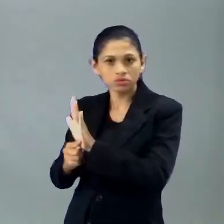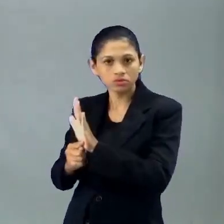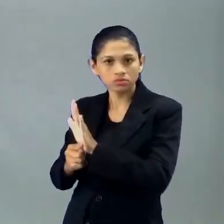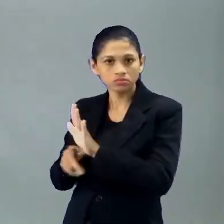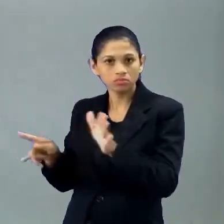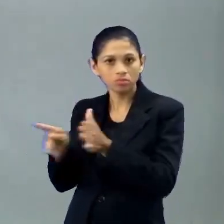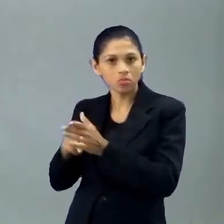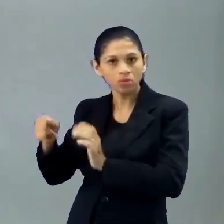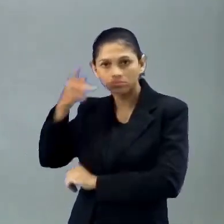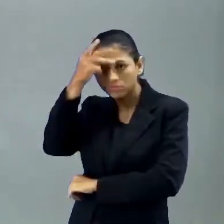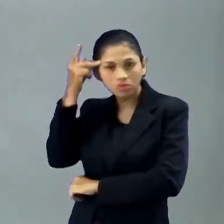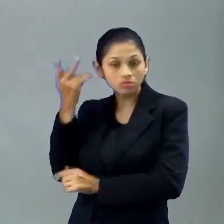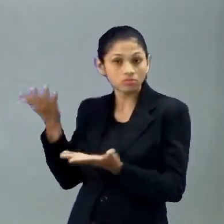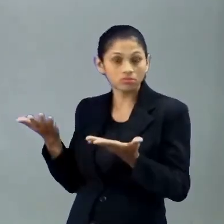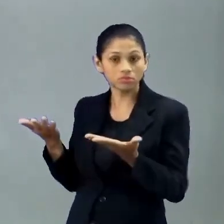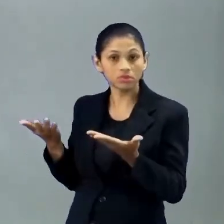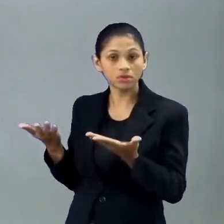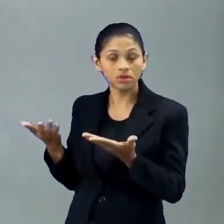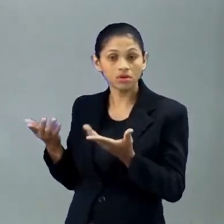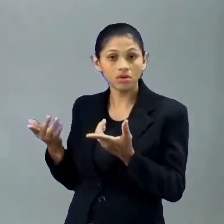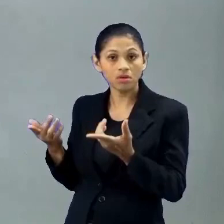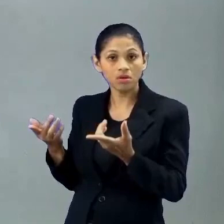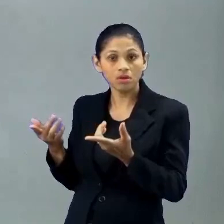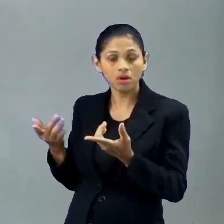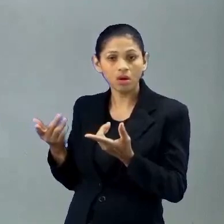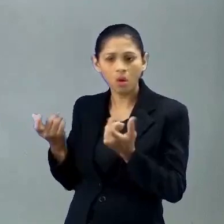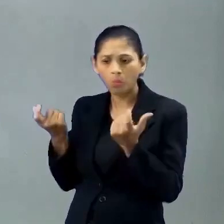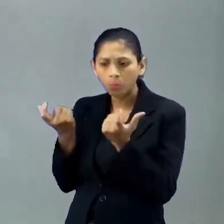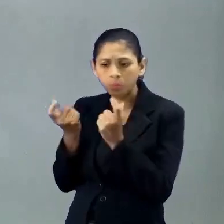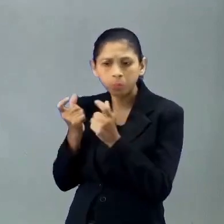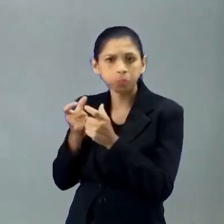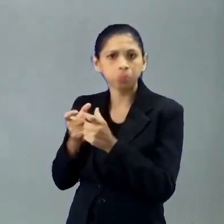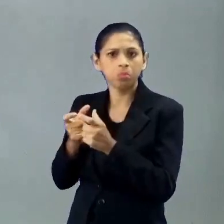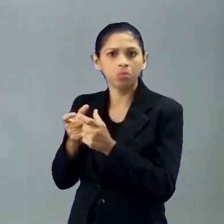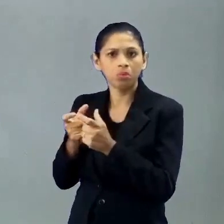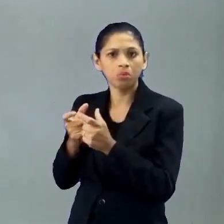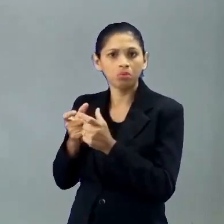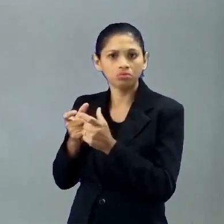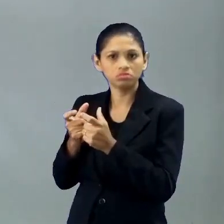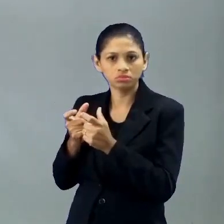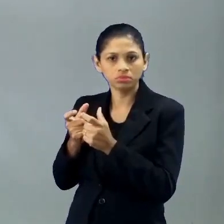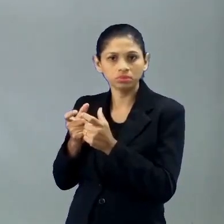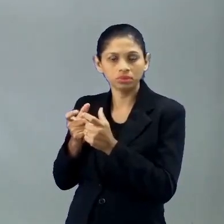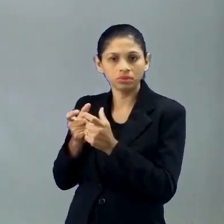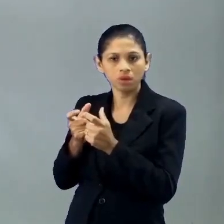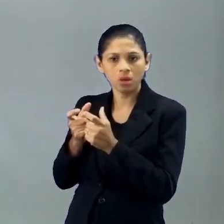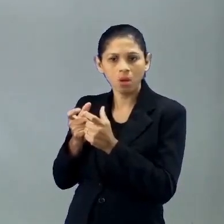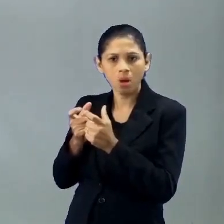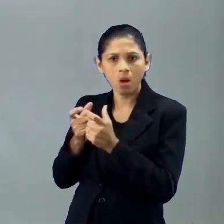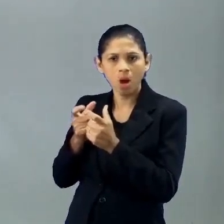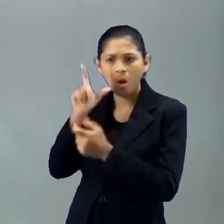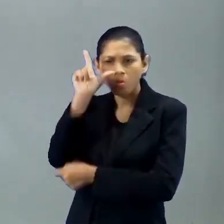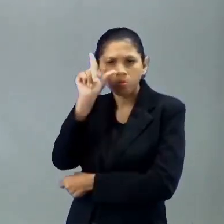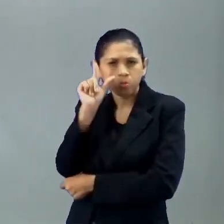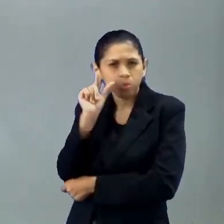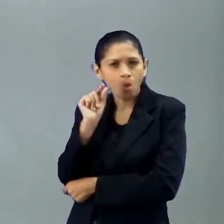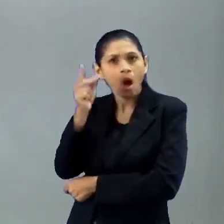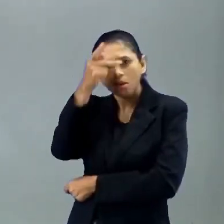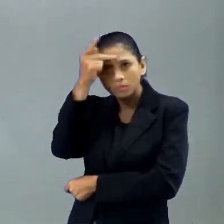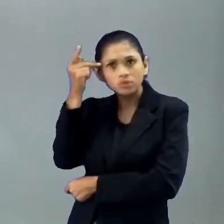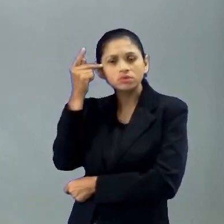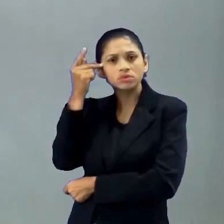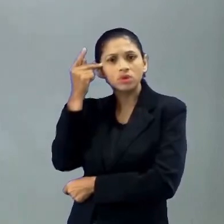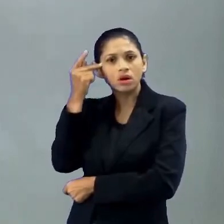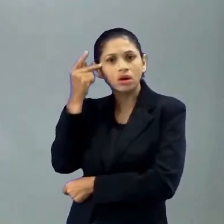apesar de ser uma minoria, mas é uma minoria que, obviamente, sendo bem redundante, quantitativamente